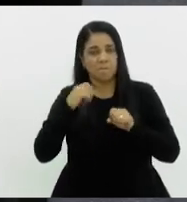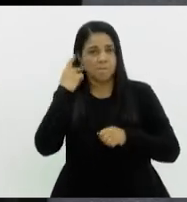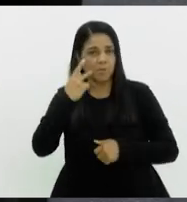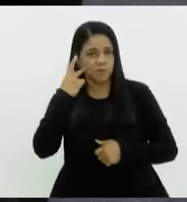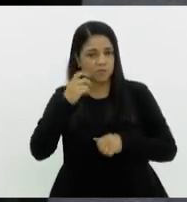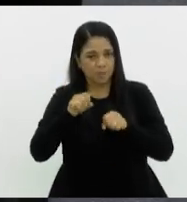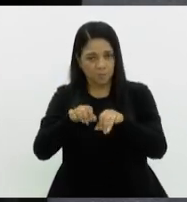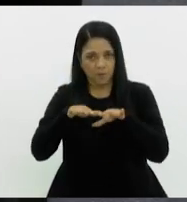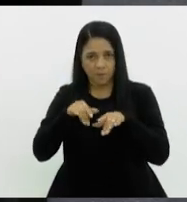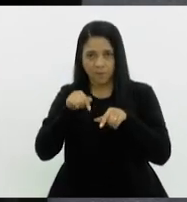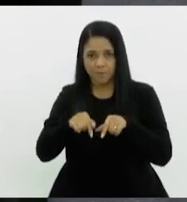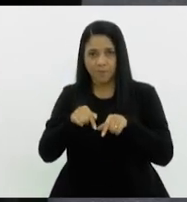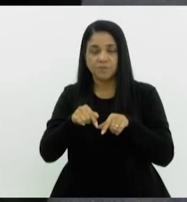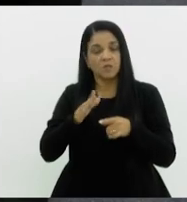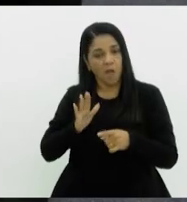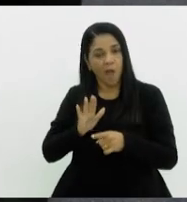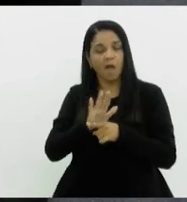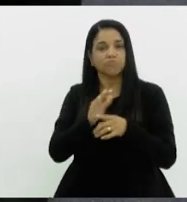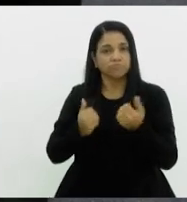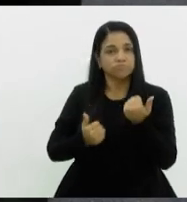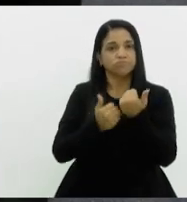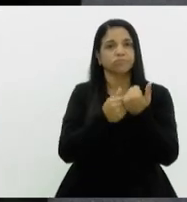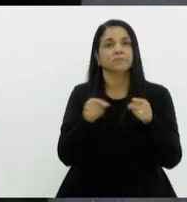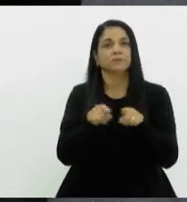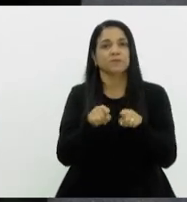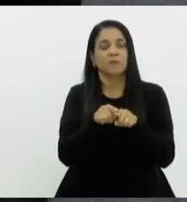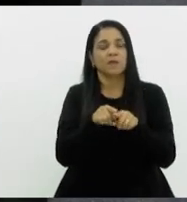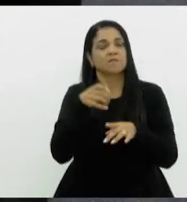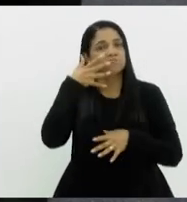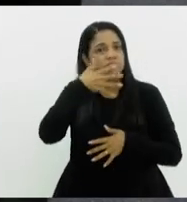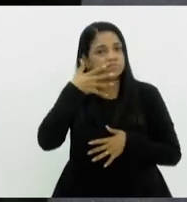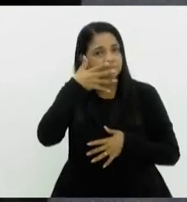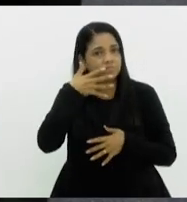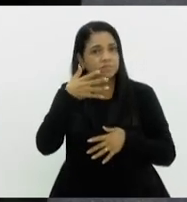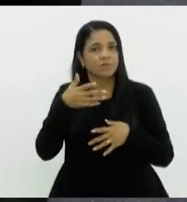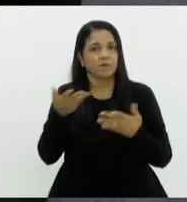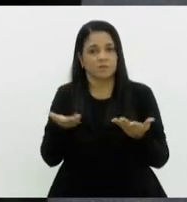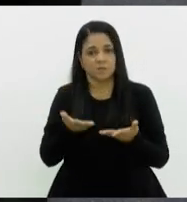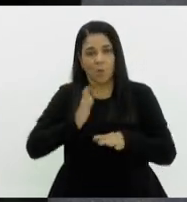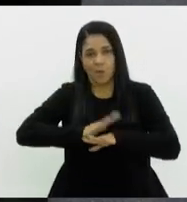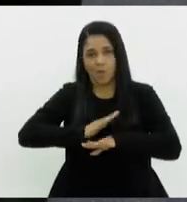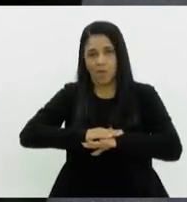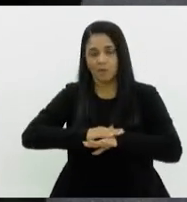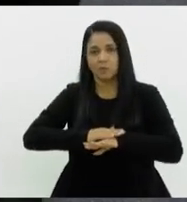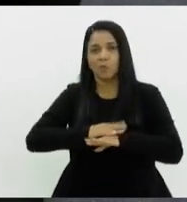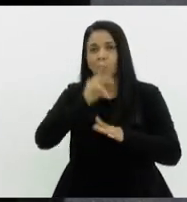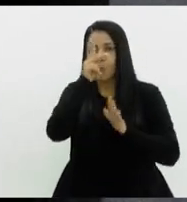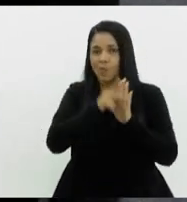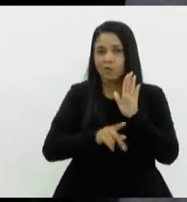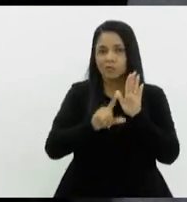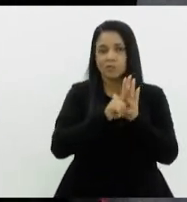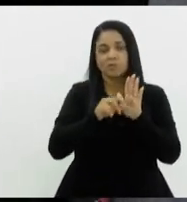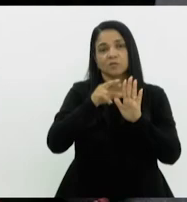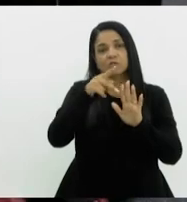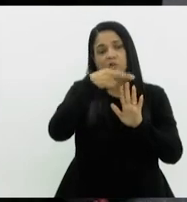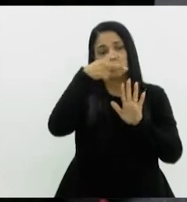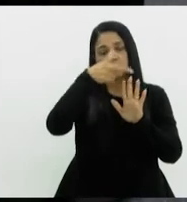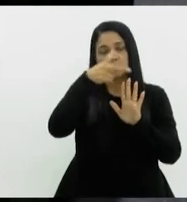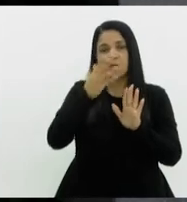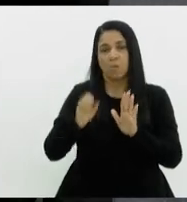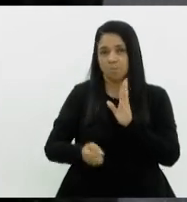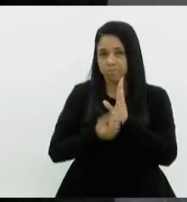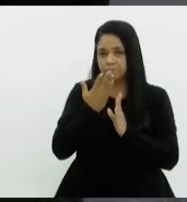a possibilidade de contribuir, mas falar disso nesse momento que tramita nessa casa um projeto de resolução de minha